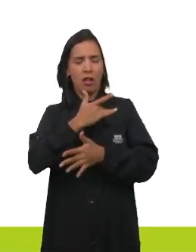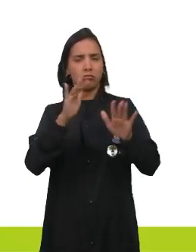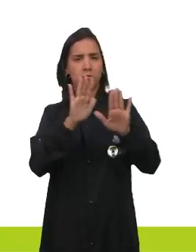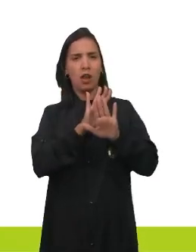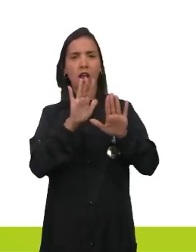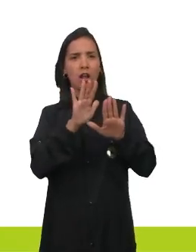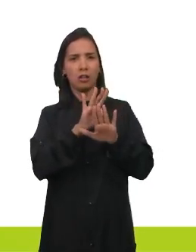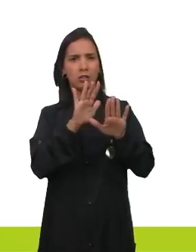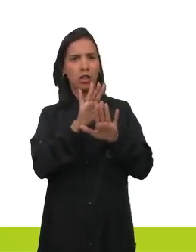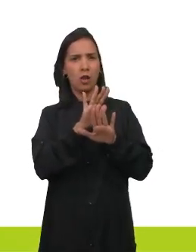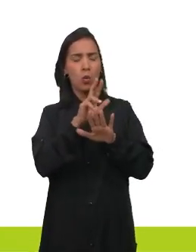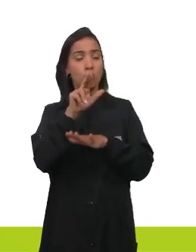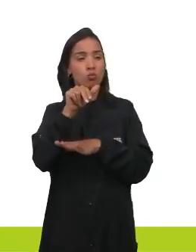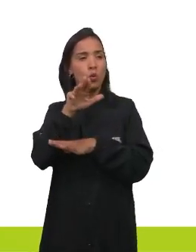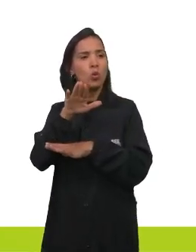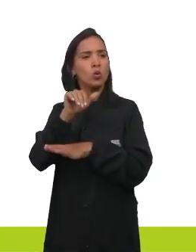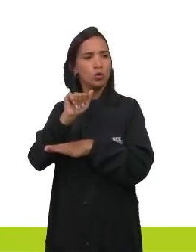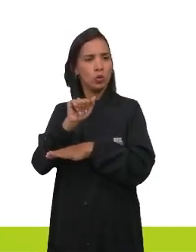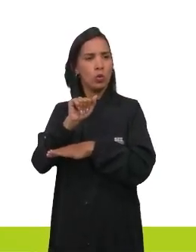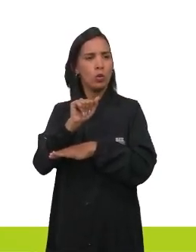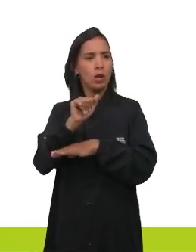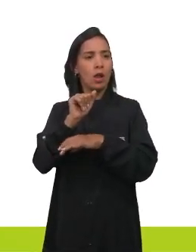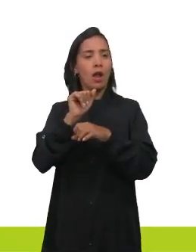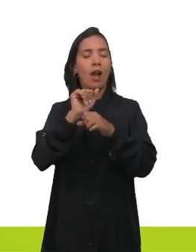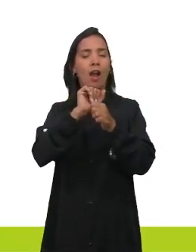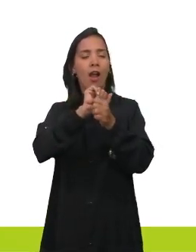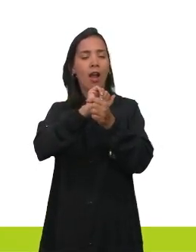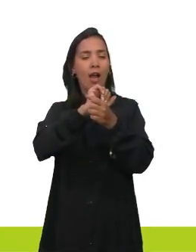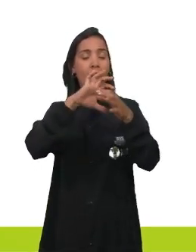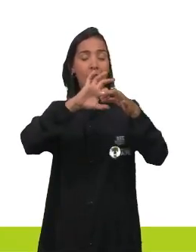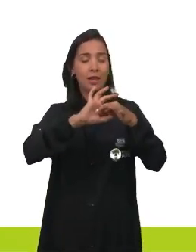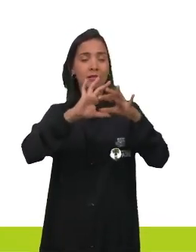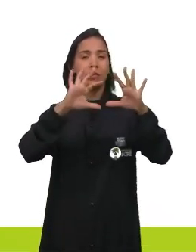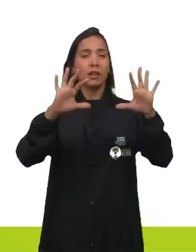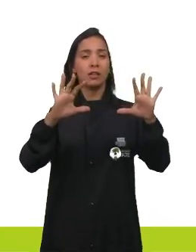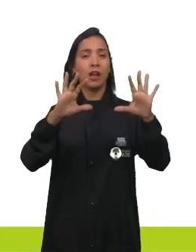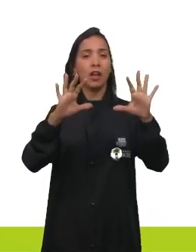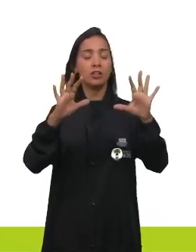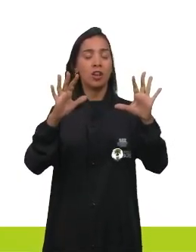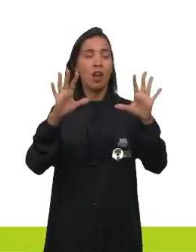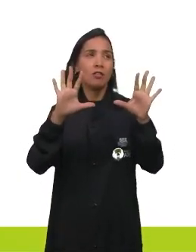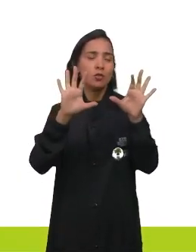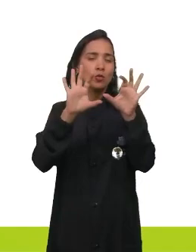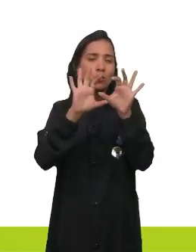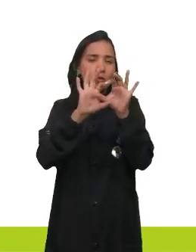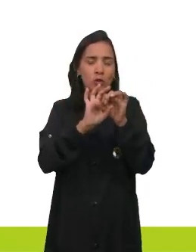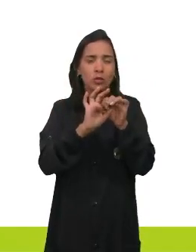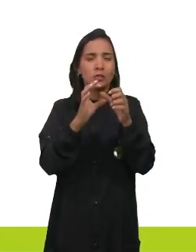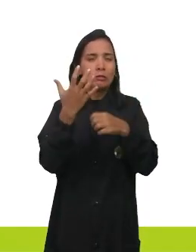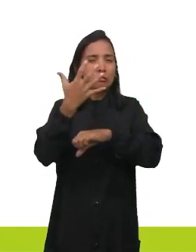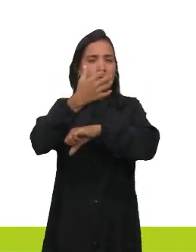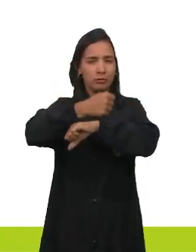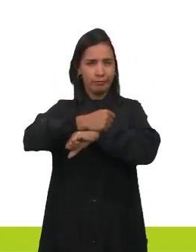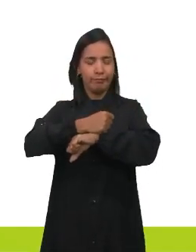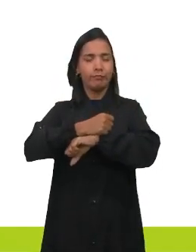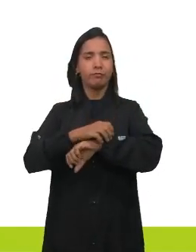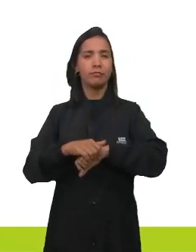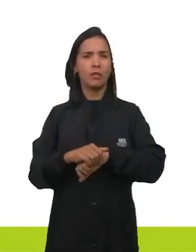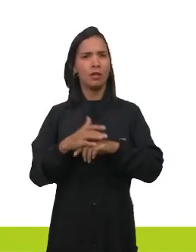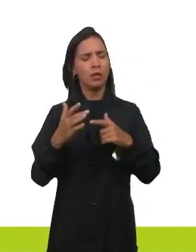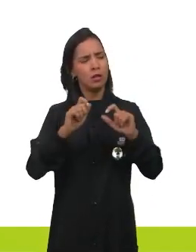noivado, há pouco a liberdade o desposou. Observa aqui que a gente tem essa